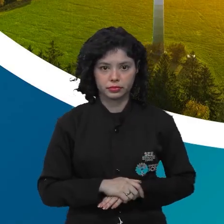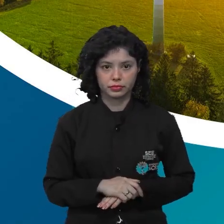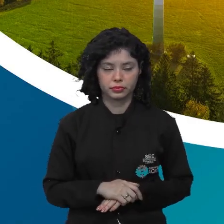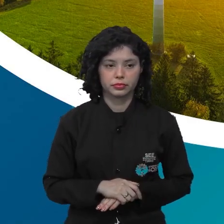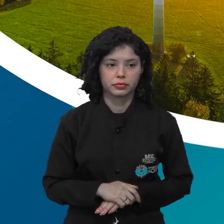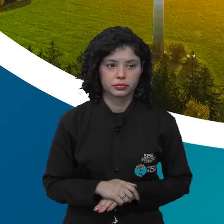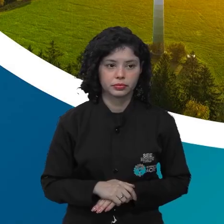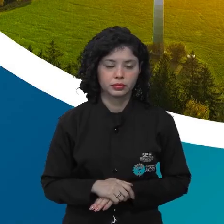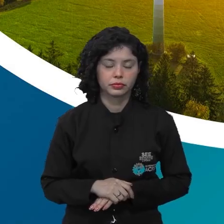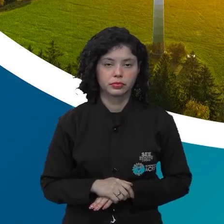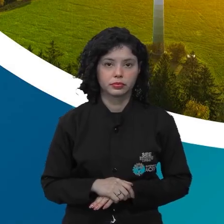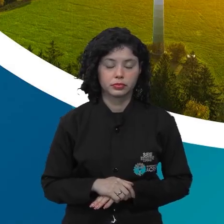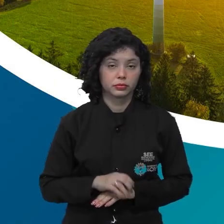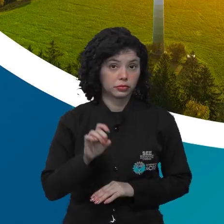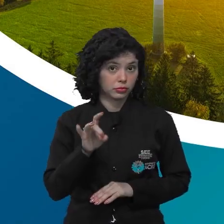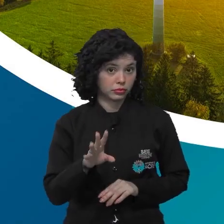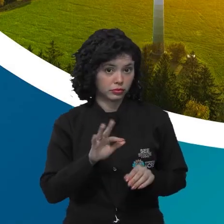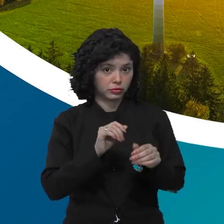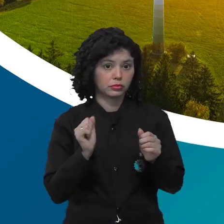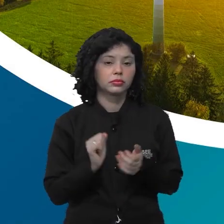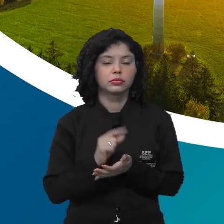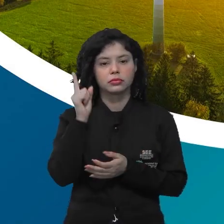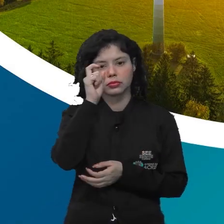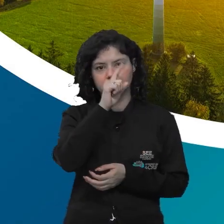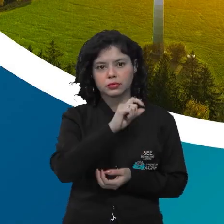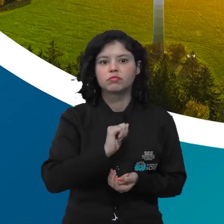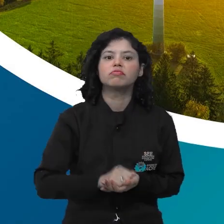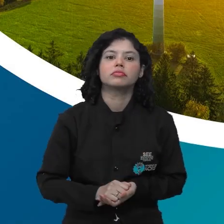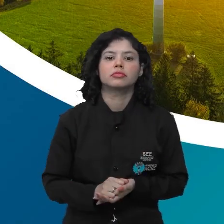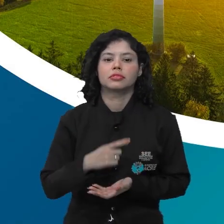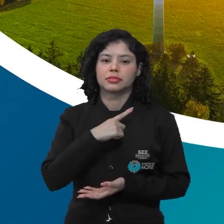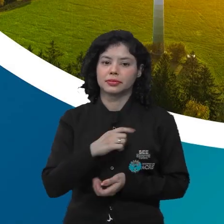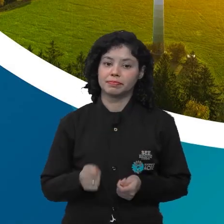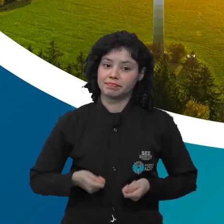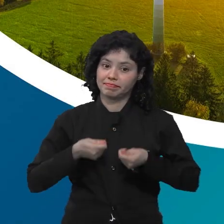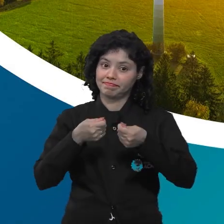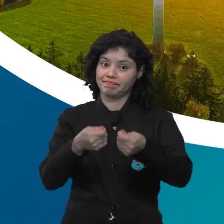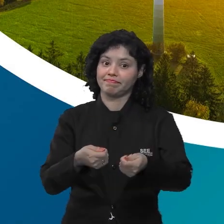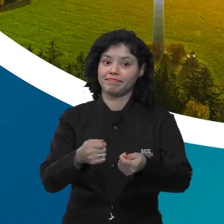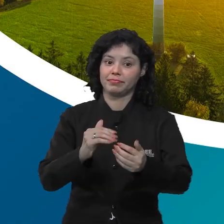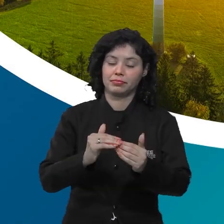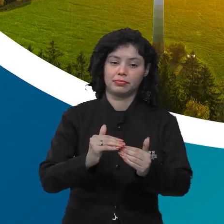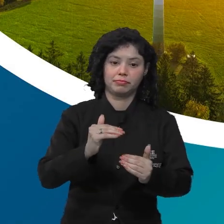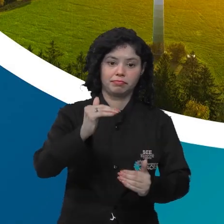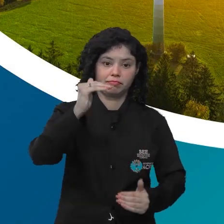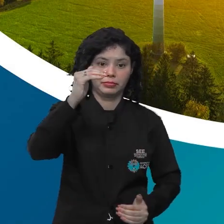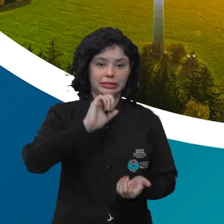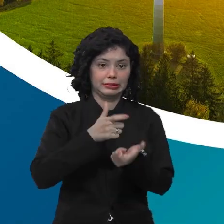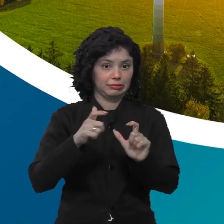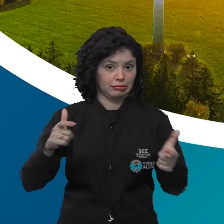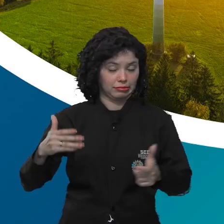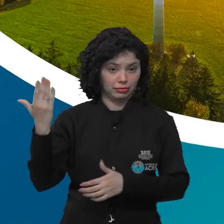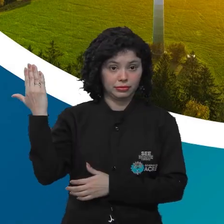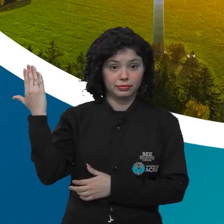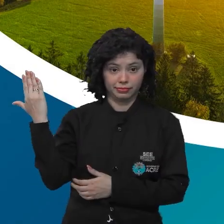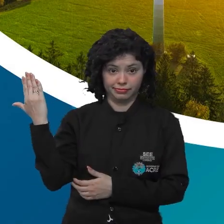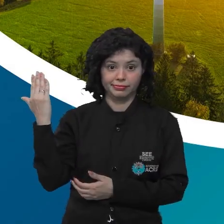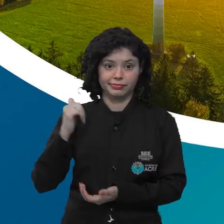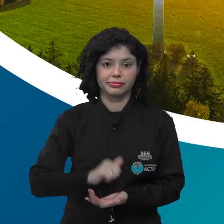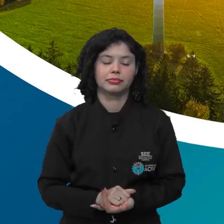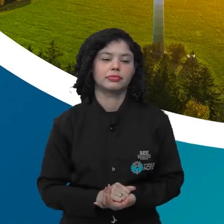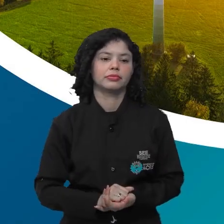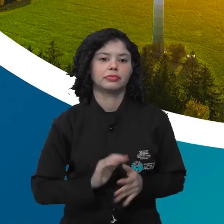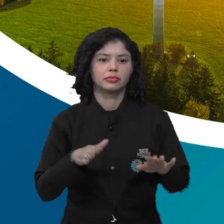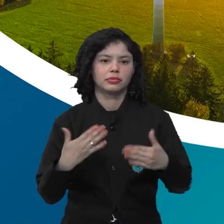é rápida, né? Ela só é difícil de transportar. Imagina ter que carregar, gente, um aerogerador deste tamanho.